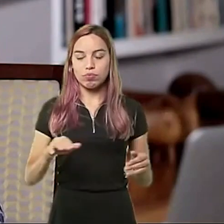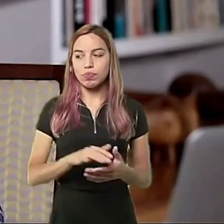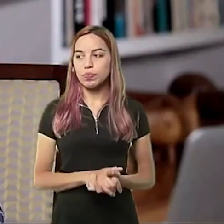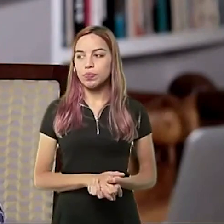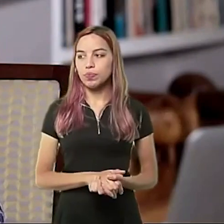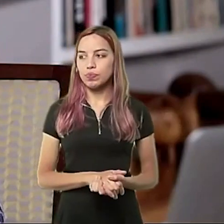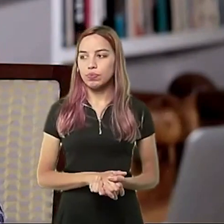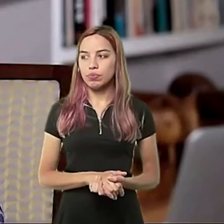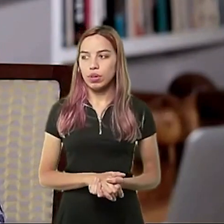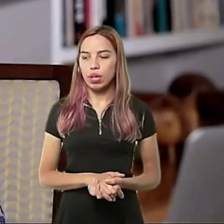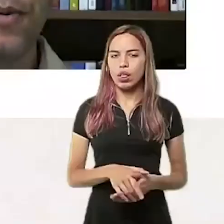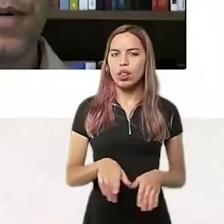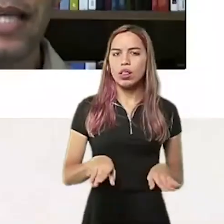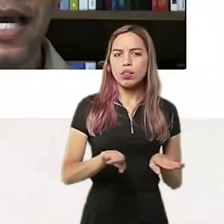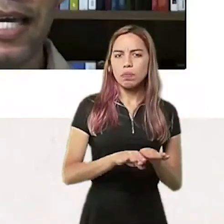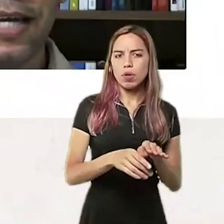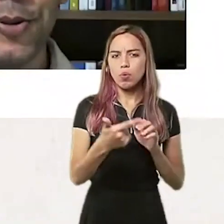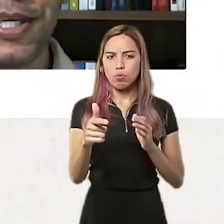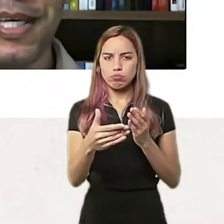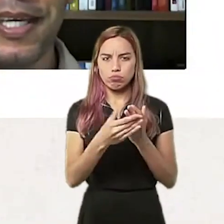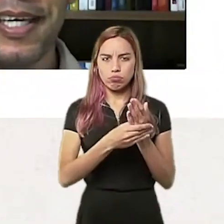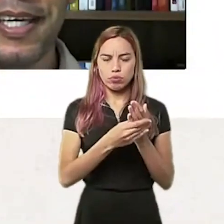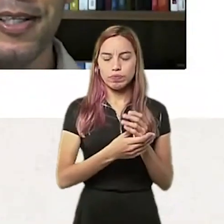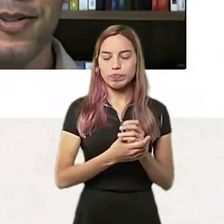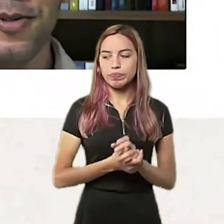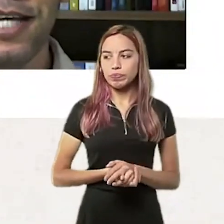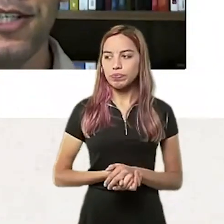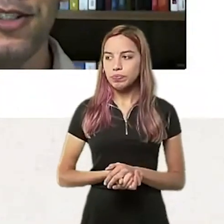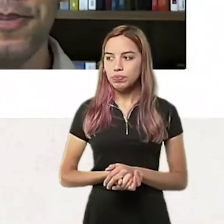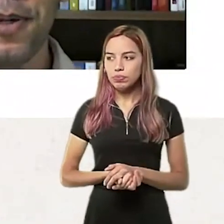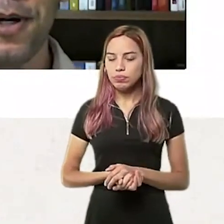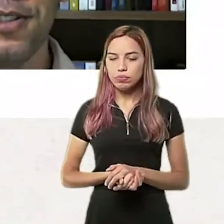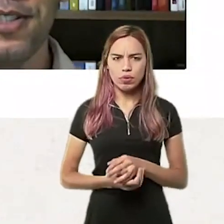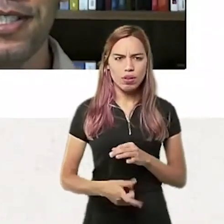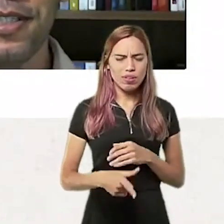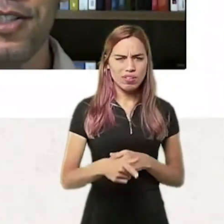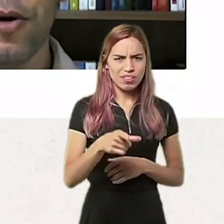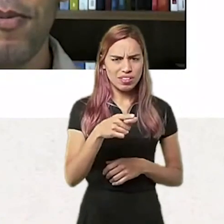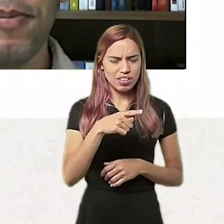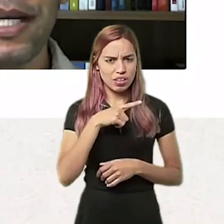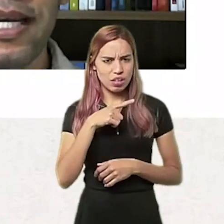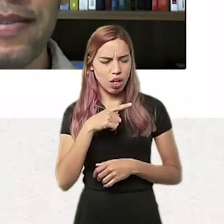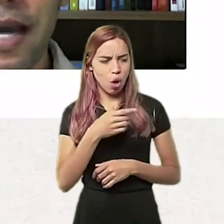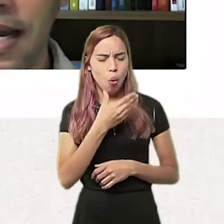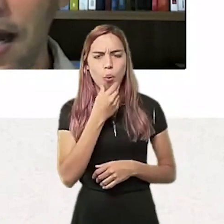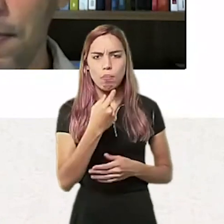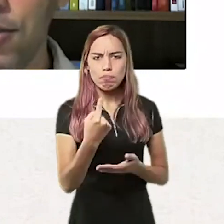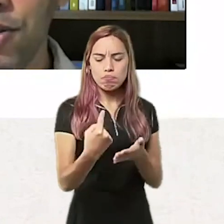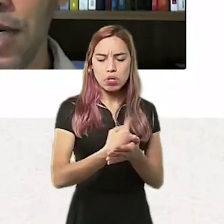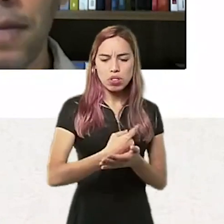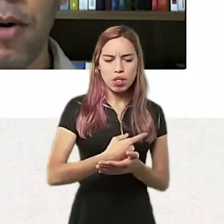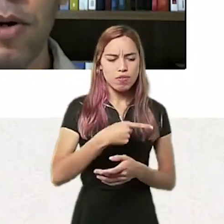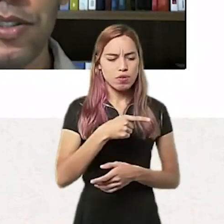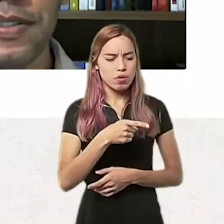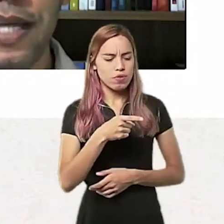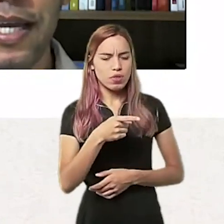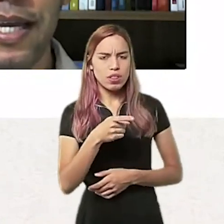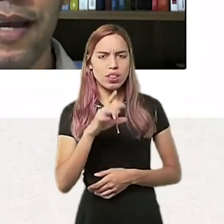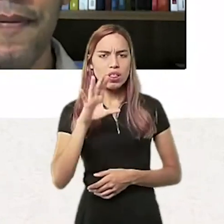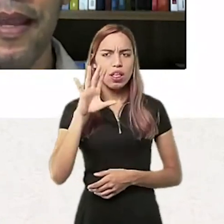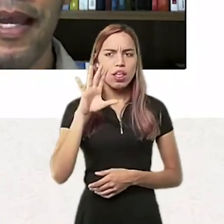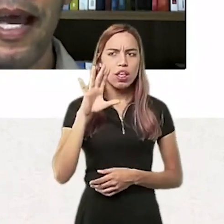mulher negra segurando uma criança no colo. Do que a gente de como poderia ser a capa de Doramal